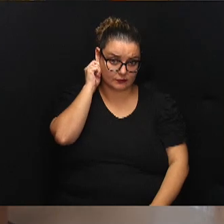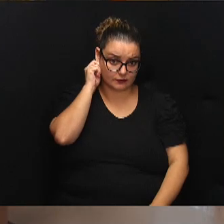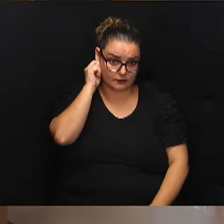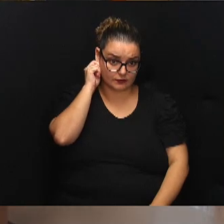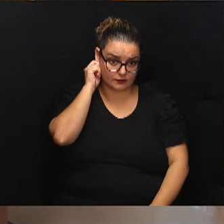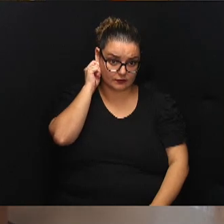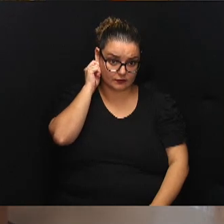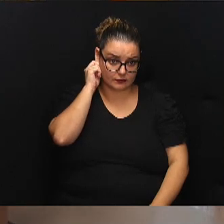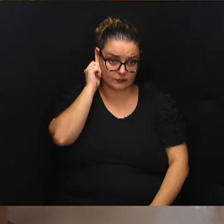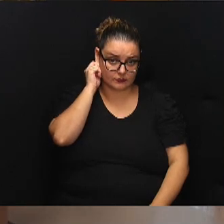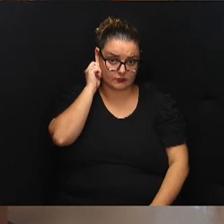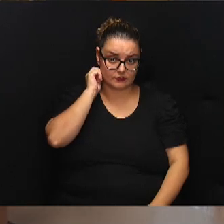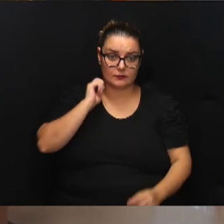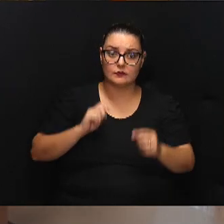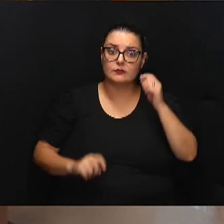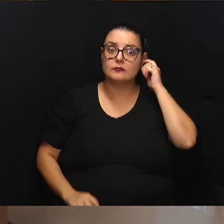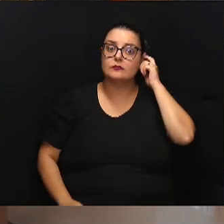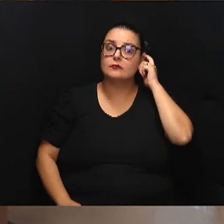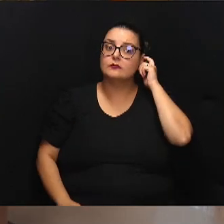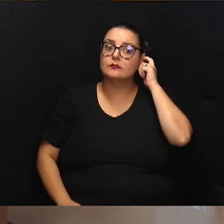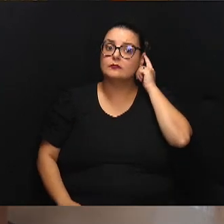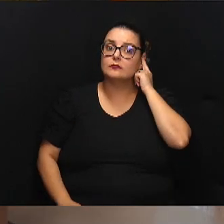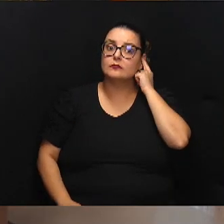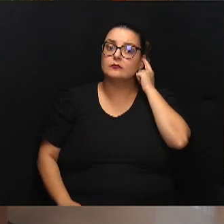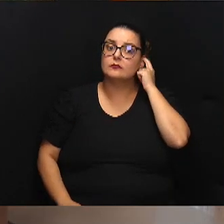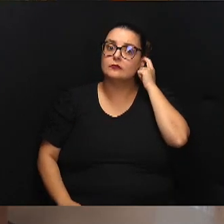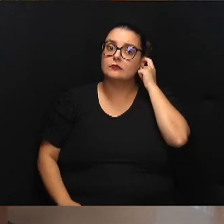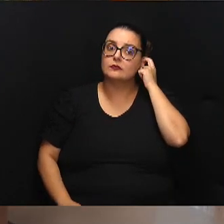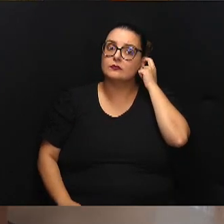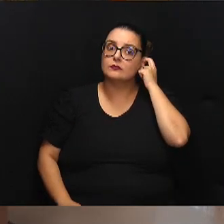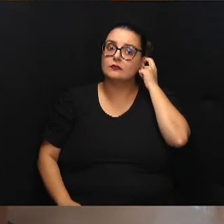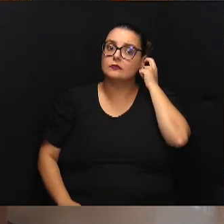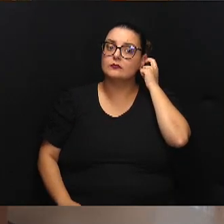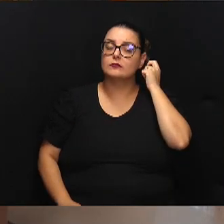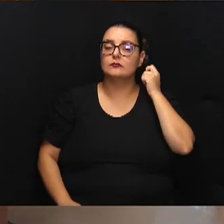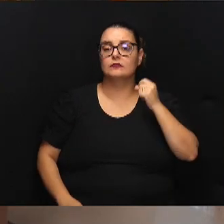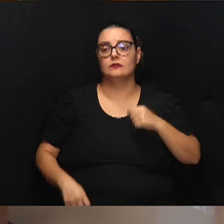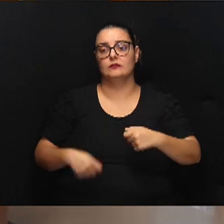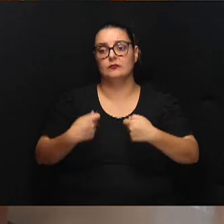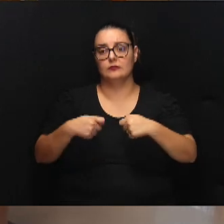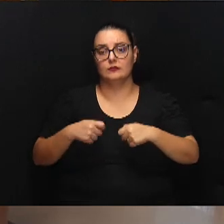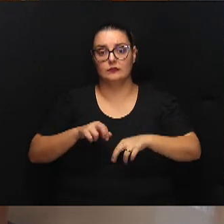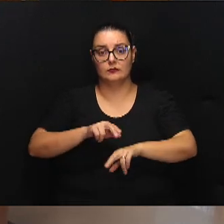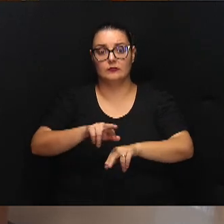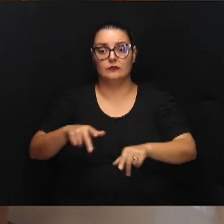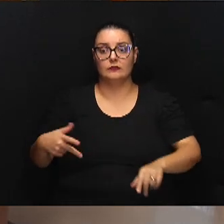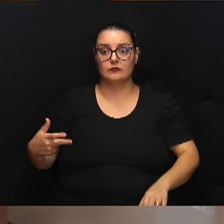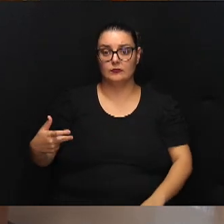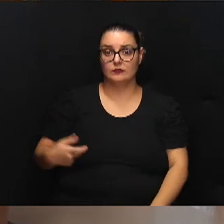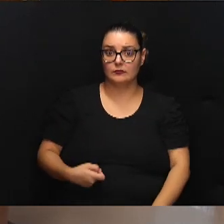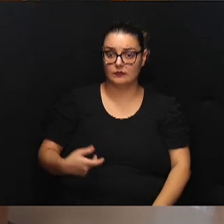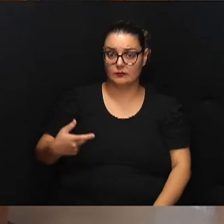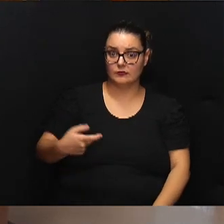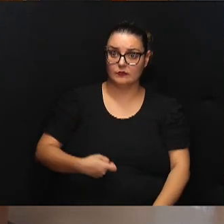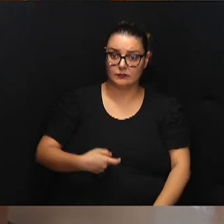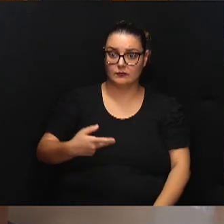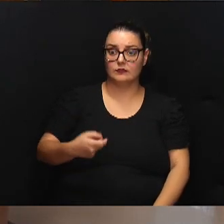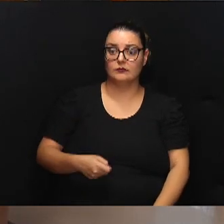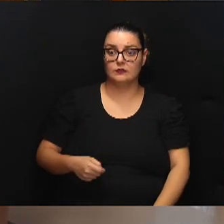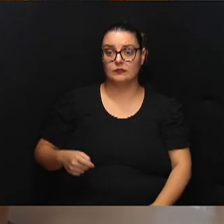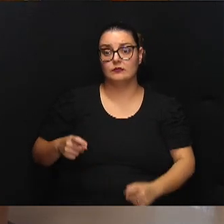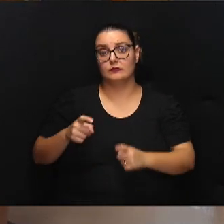E que a gente tem a necessidade de fazer múltiplas aplicações, né? Então, para o médico